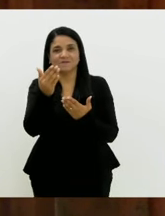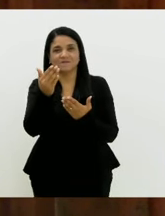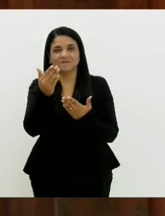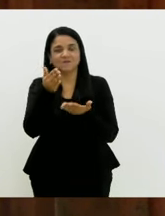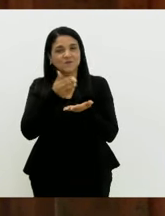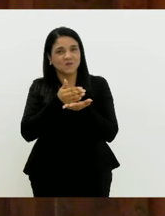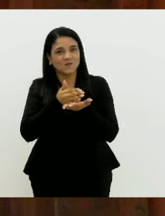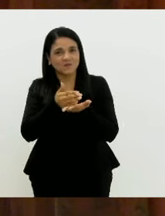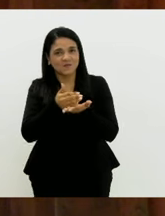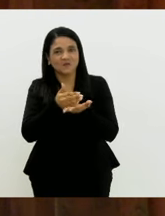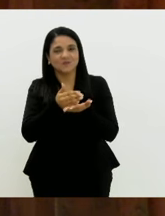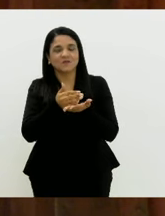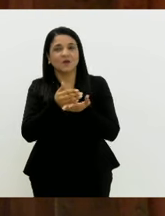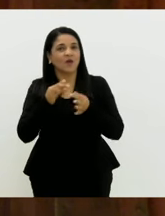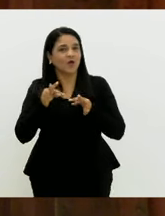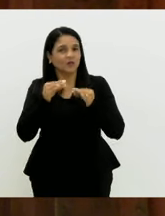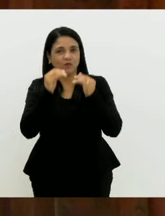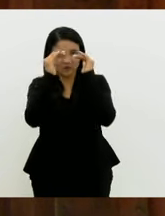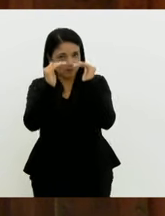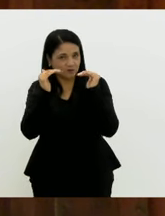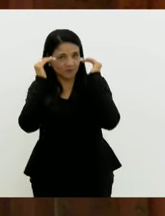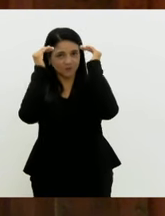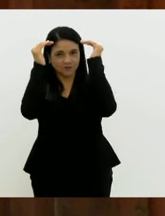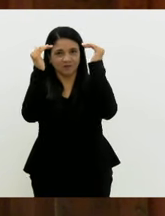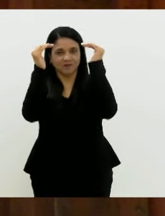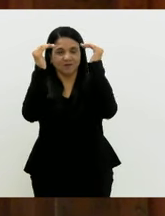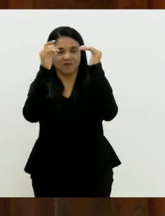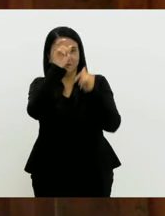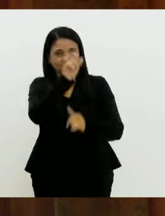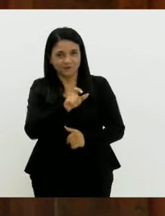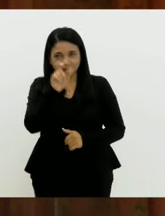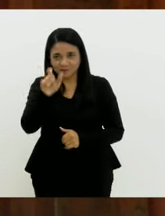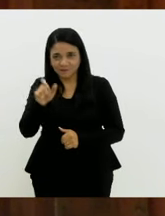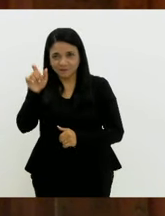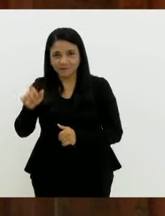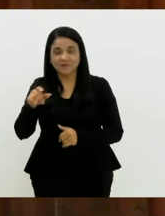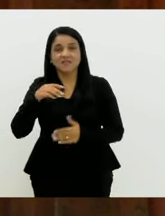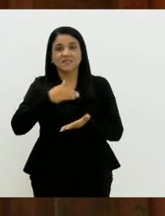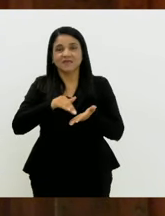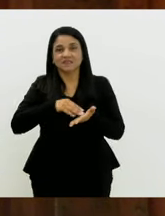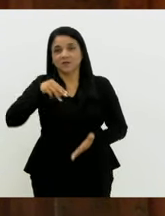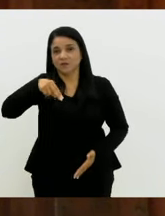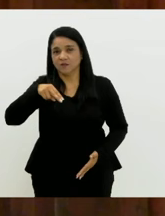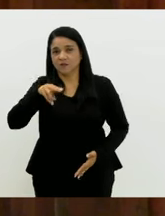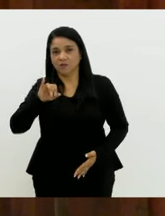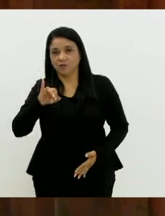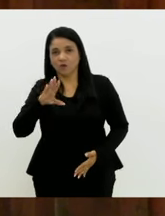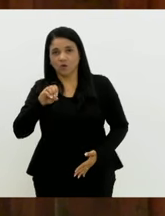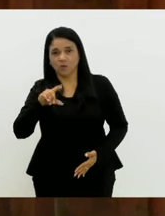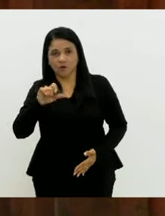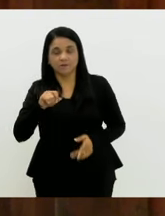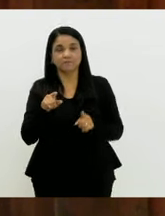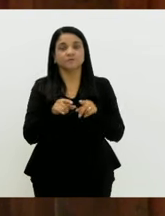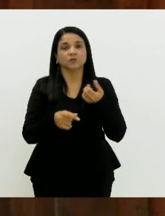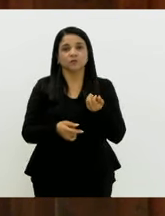inicialmente às autoridades, o secretário Nicola, doutor